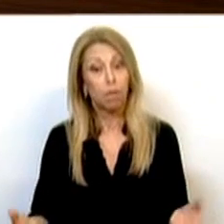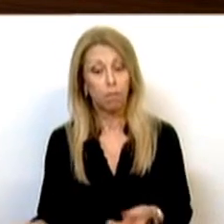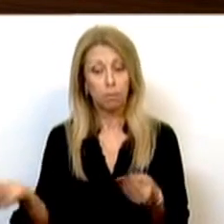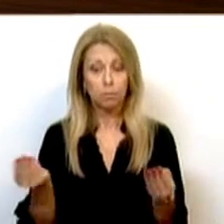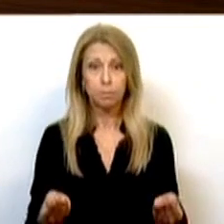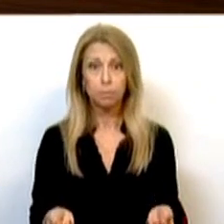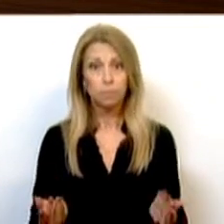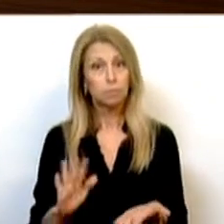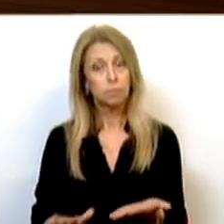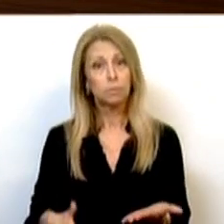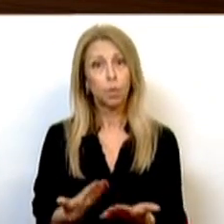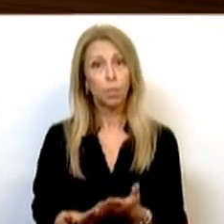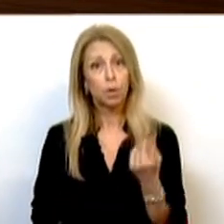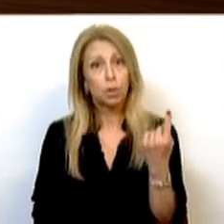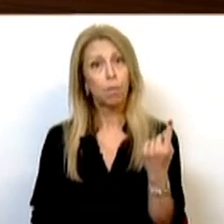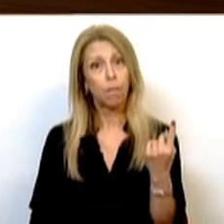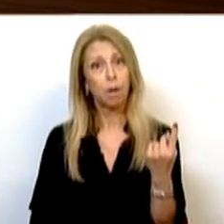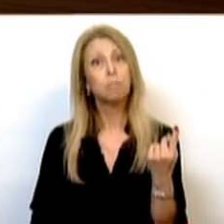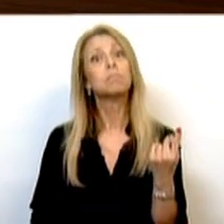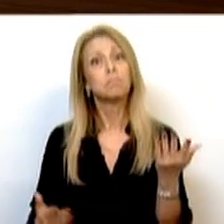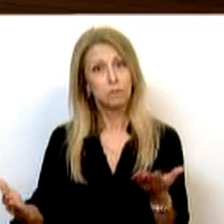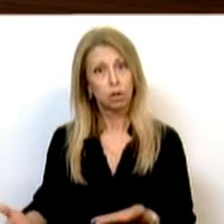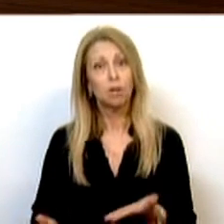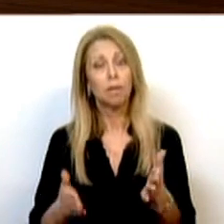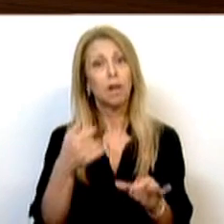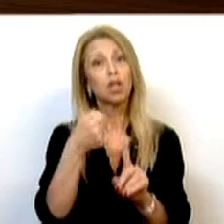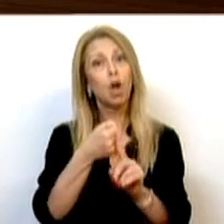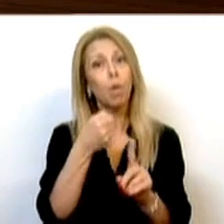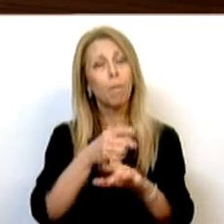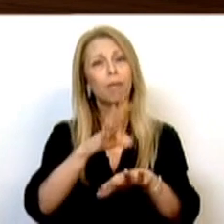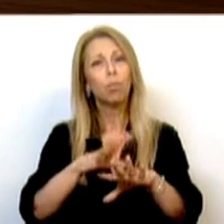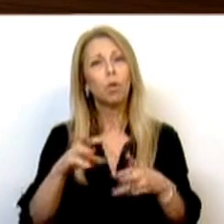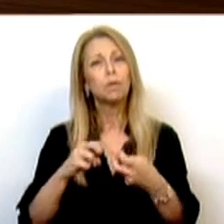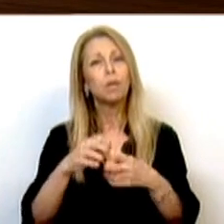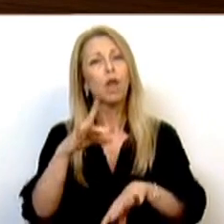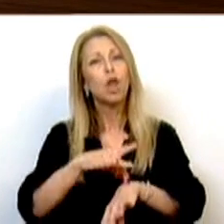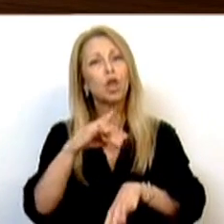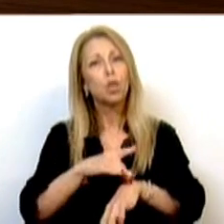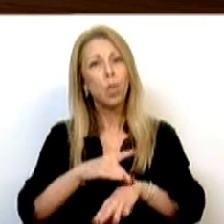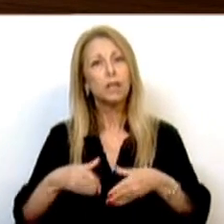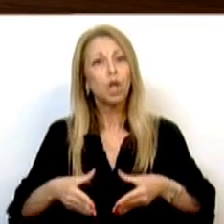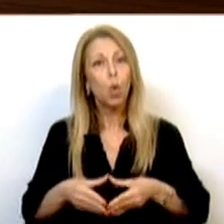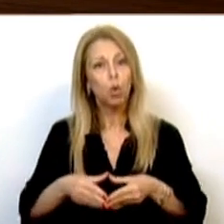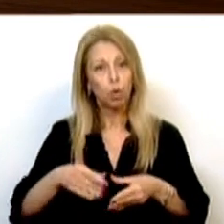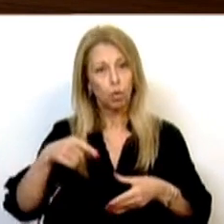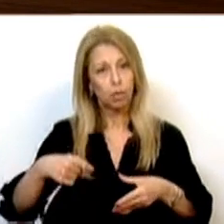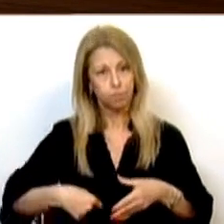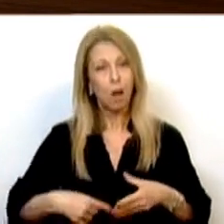apresentamos uma proposta de estratégia de combate à endometriose e adenomiose. E estamos no